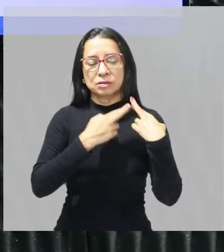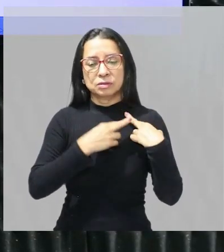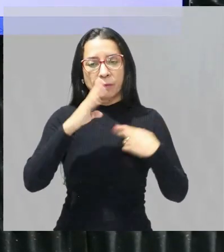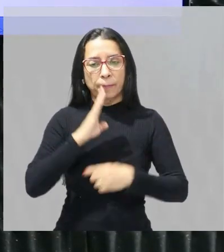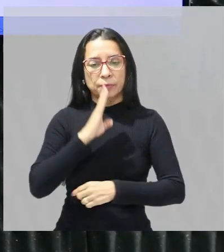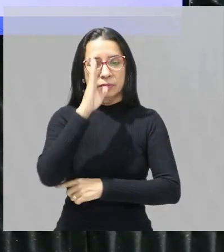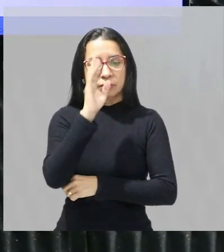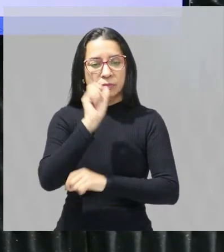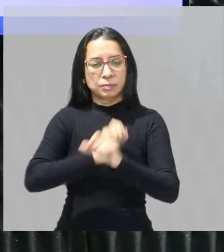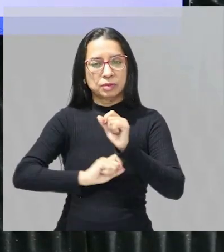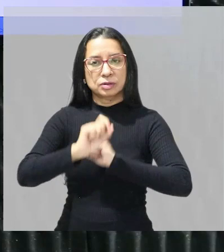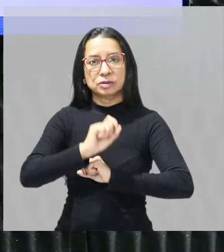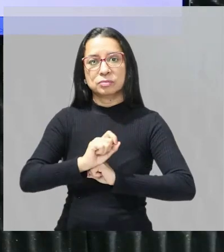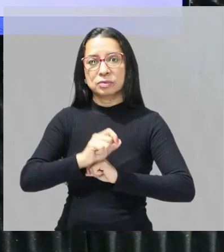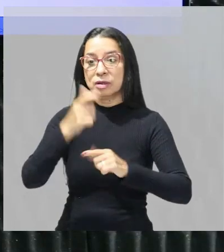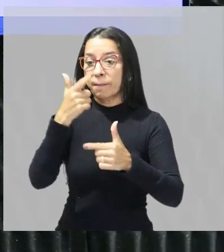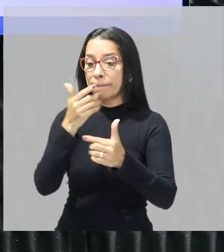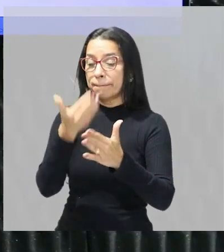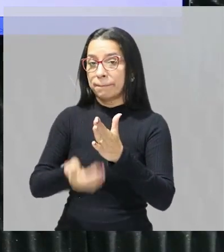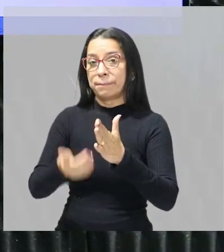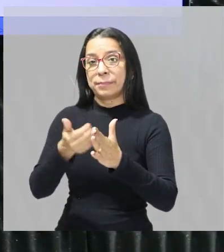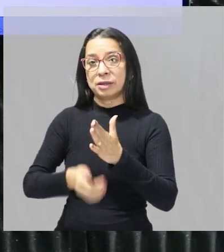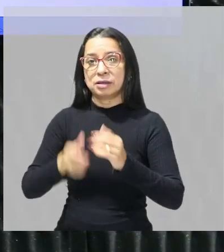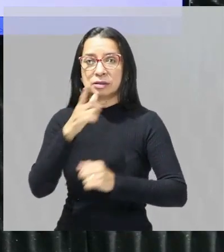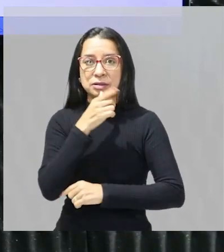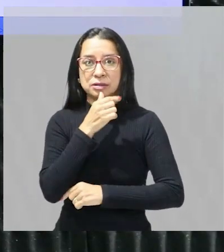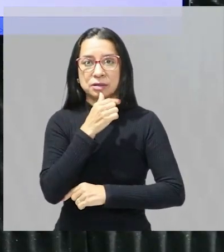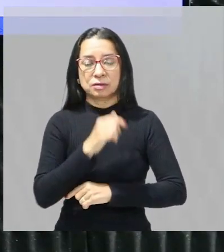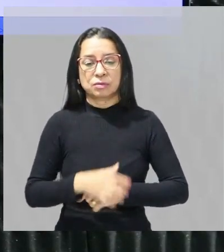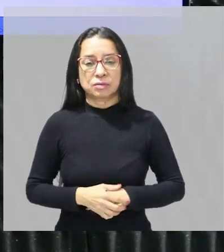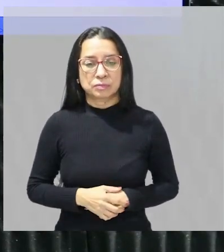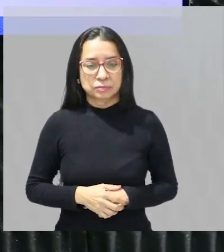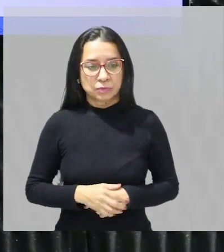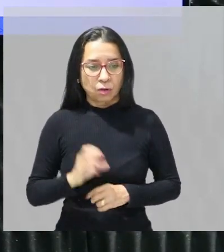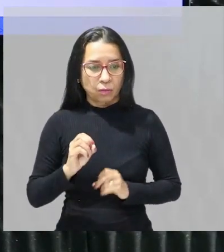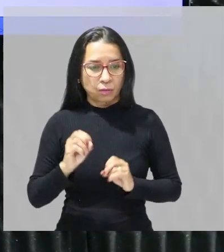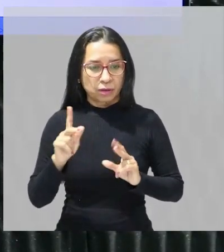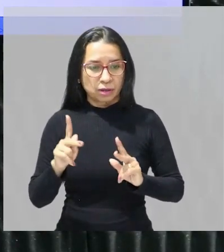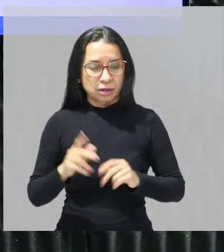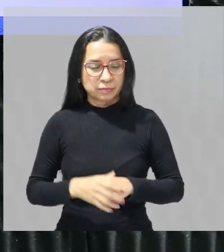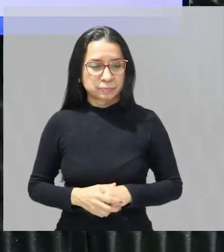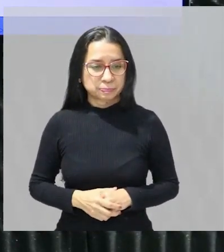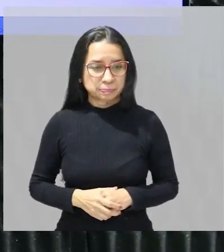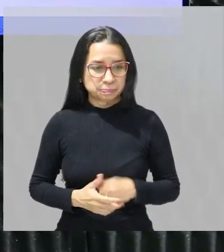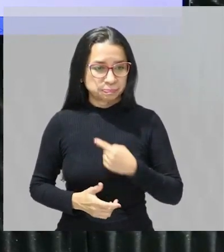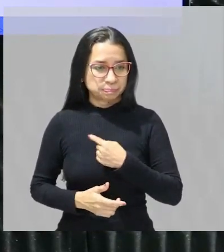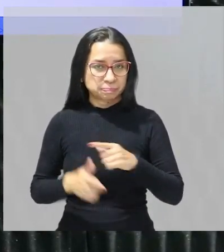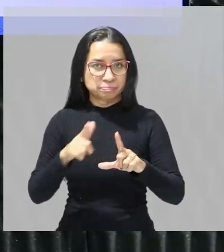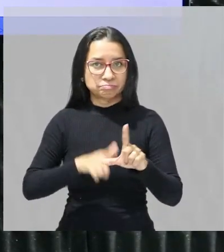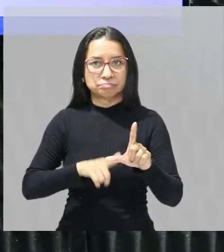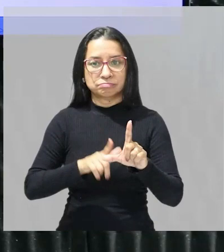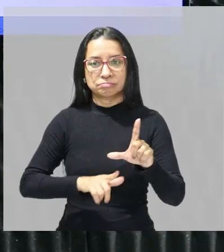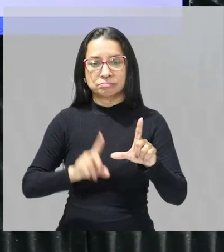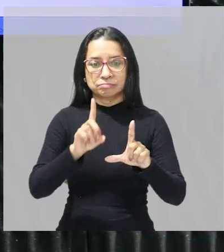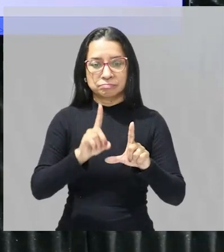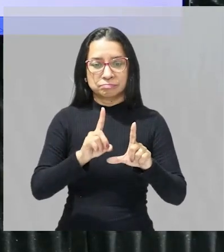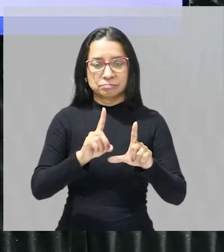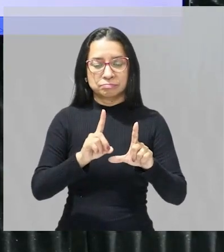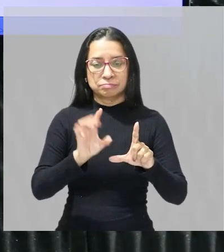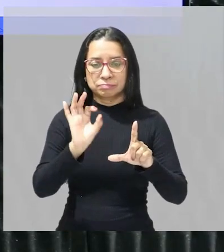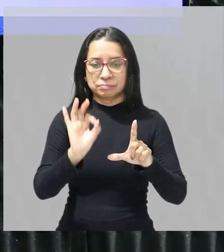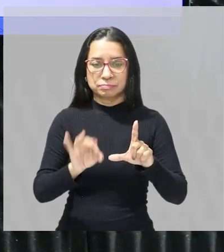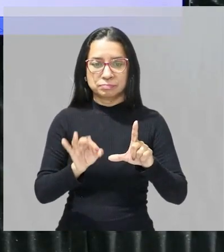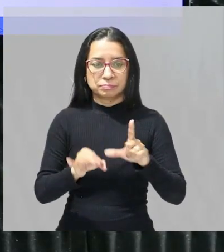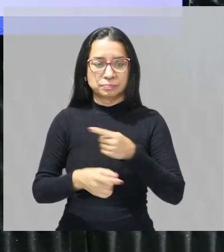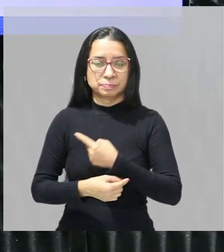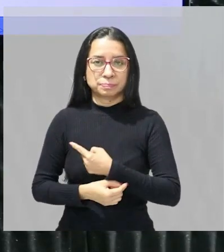responsáveis principalmente pelo desperdício desse recurso hídrico. Fechou? Gabarito aí, ó, é a letra D. Questão